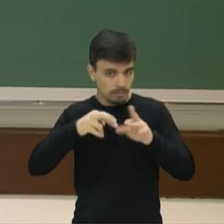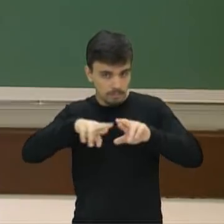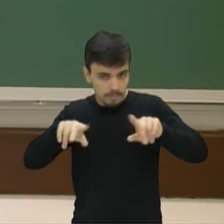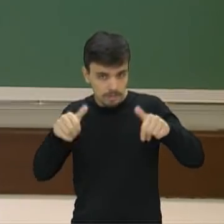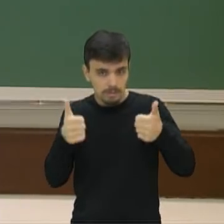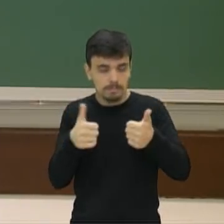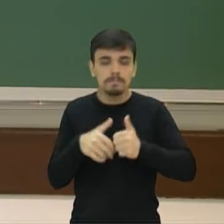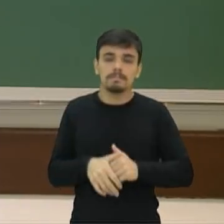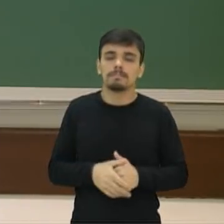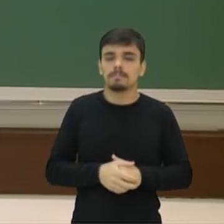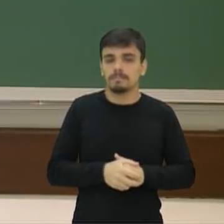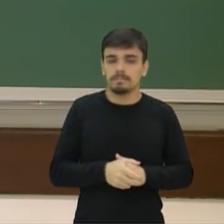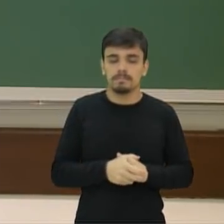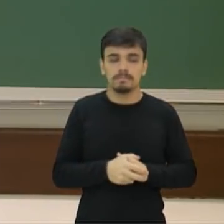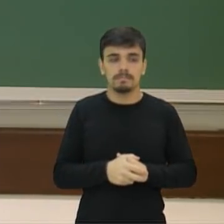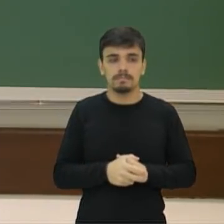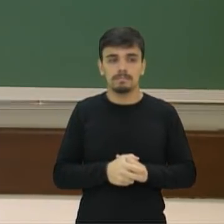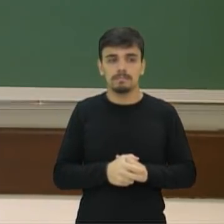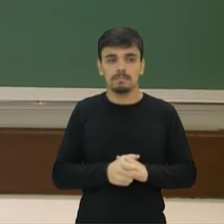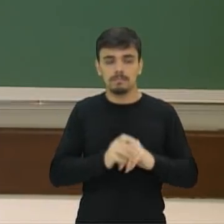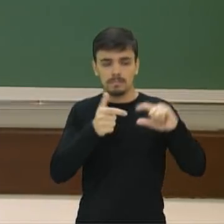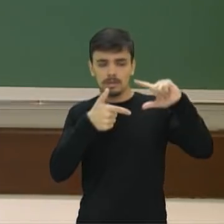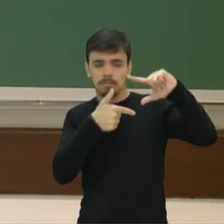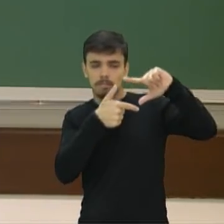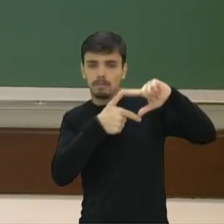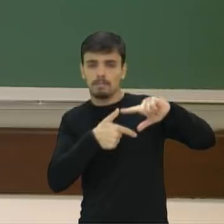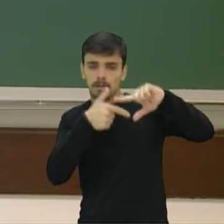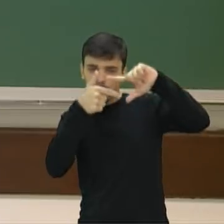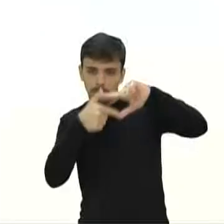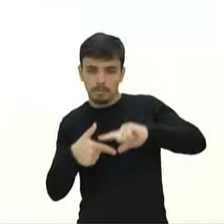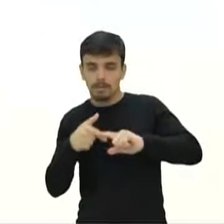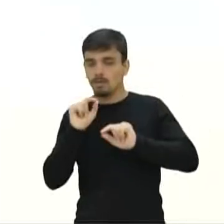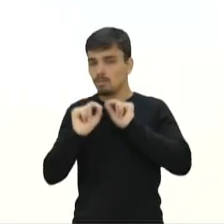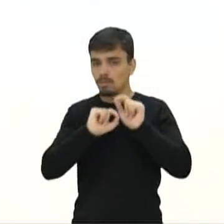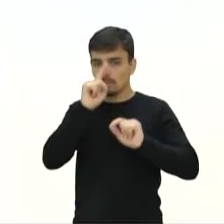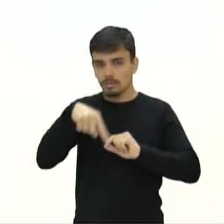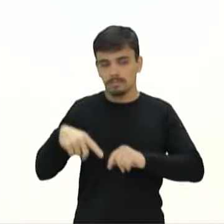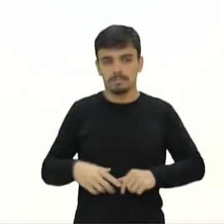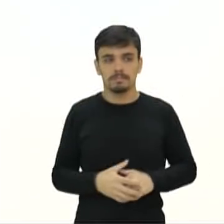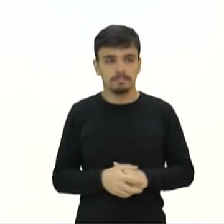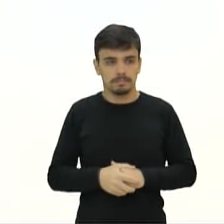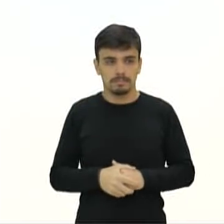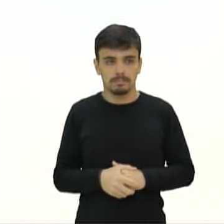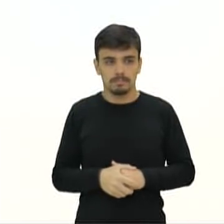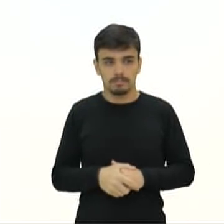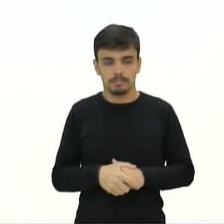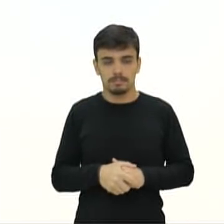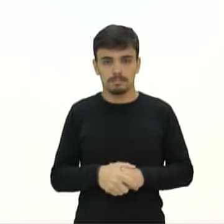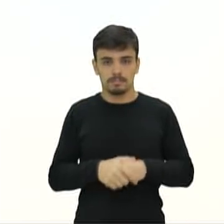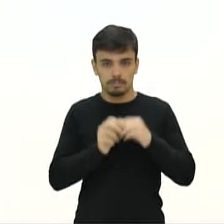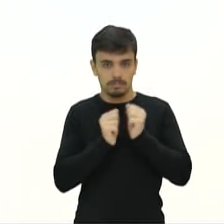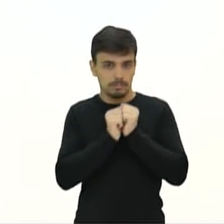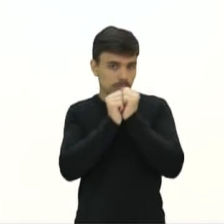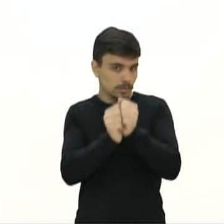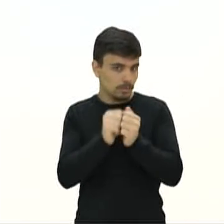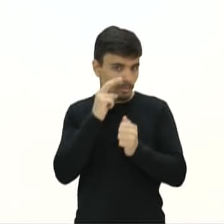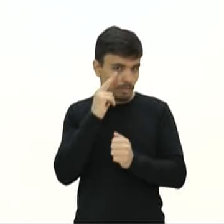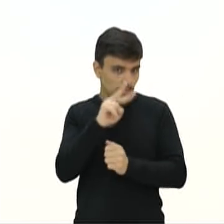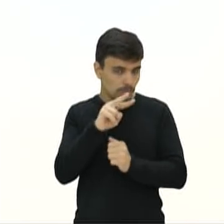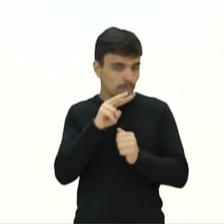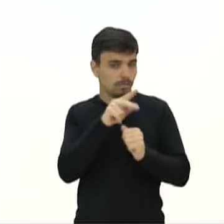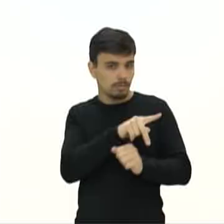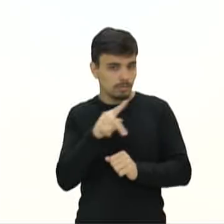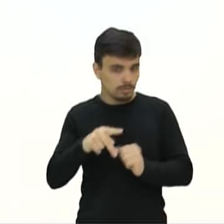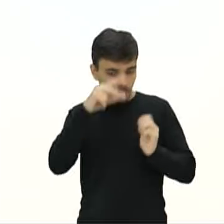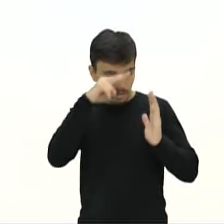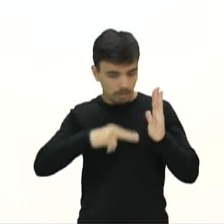ok? E na tirinha? Olha aqui, o Snoopy. You are wanted on the telephone. Rats.